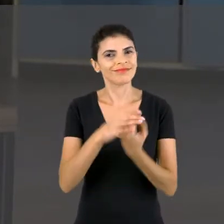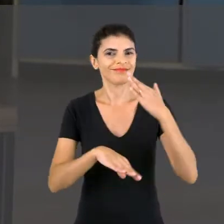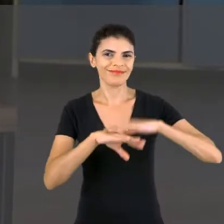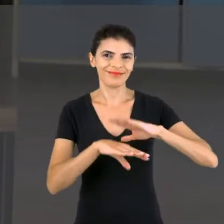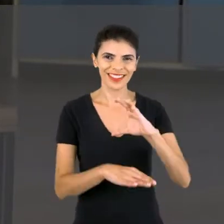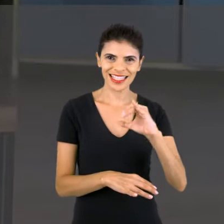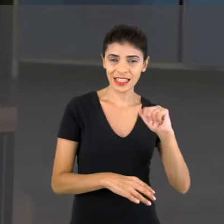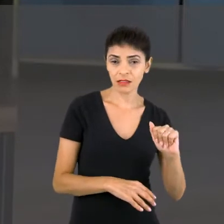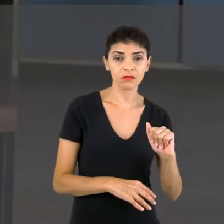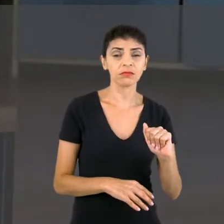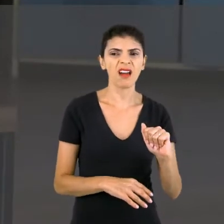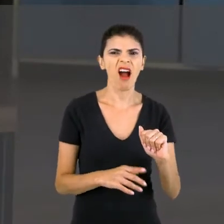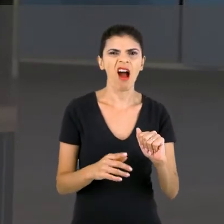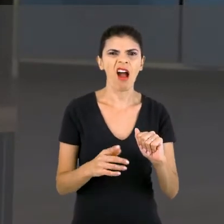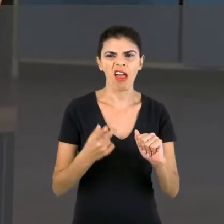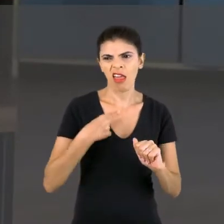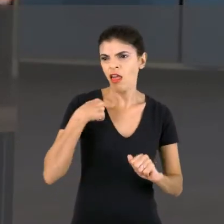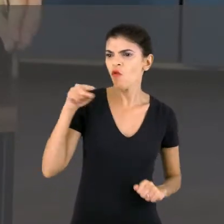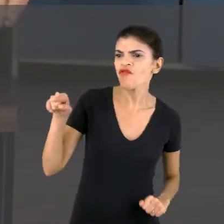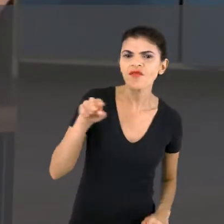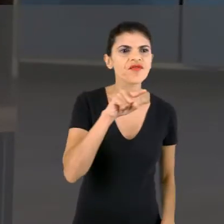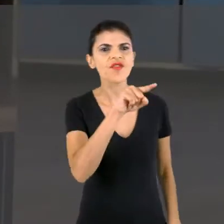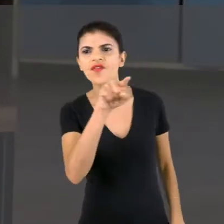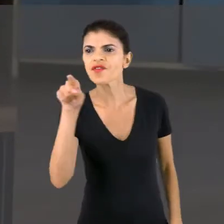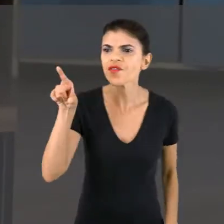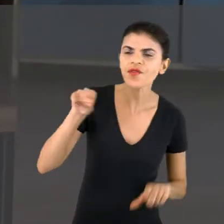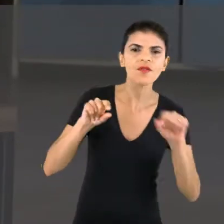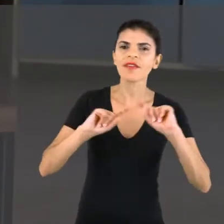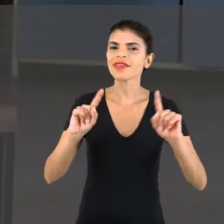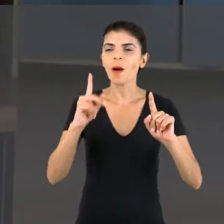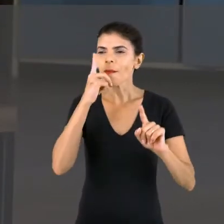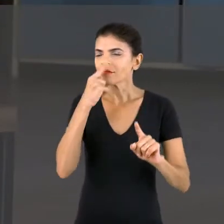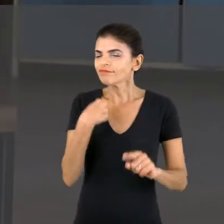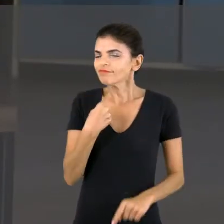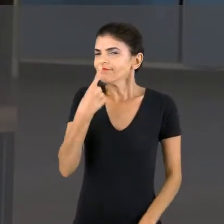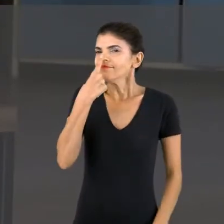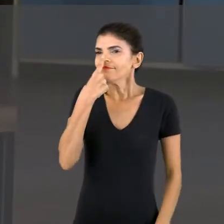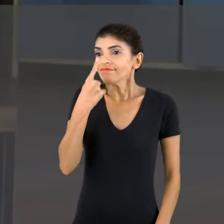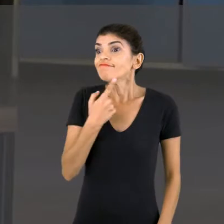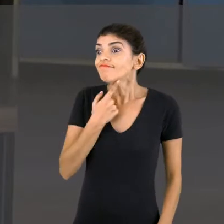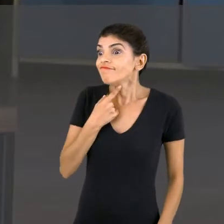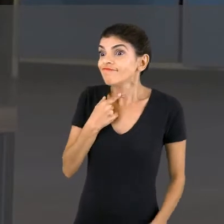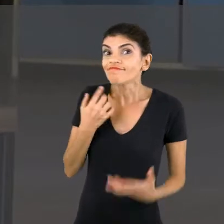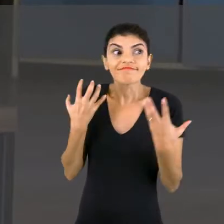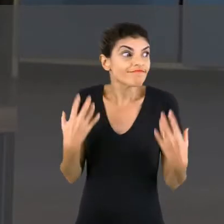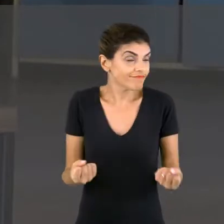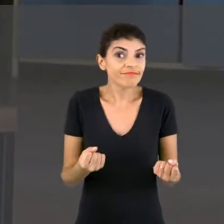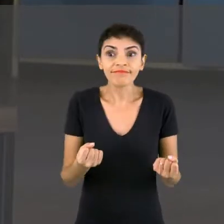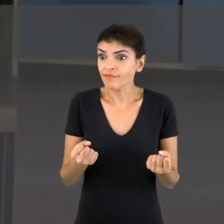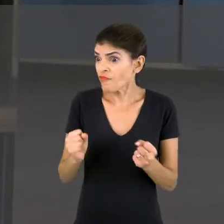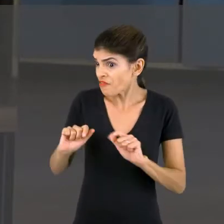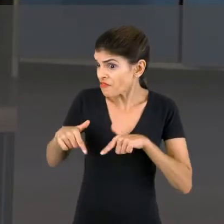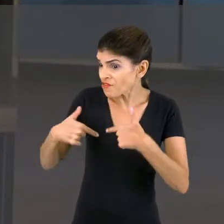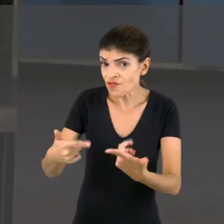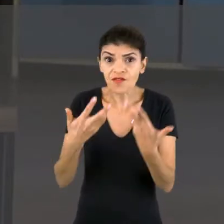agruparam e formaram a companhia, né? Não teve, vamos eu, você, fulano, ciclano, não. Quem está afim de